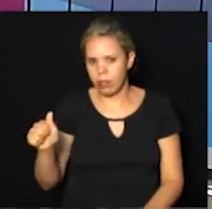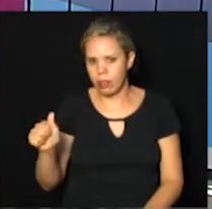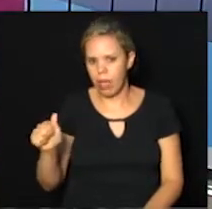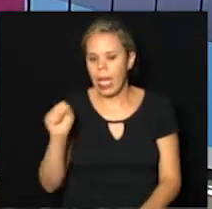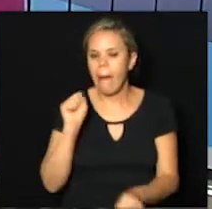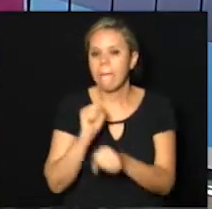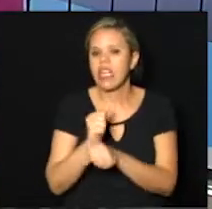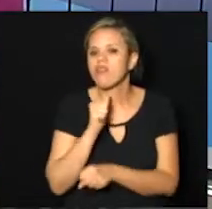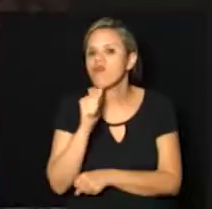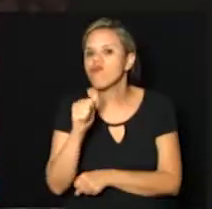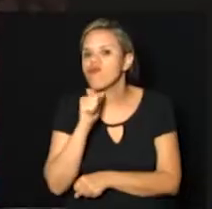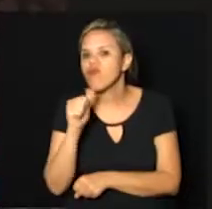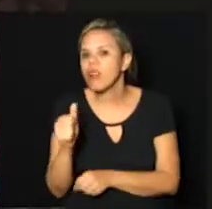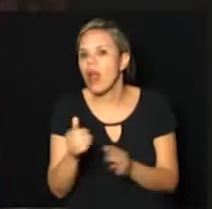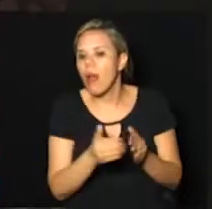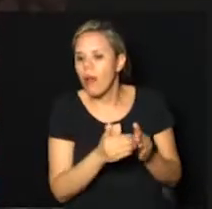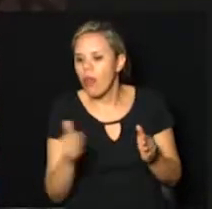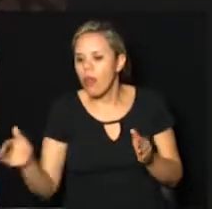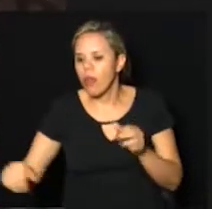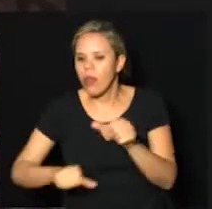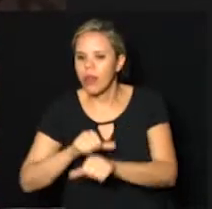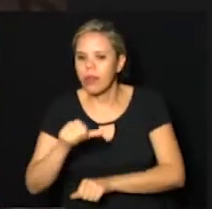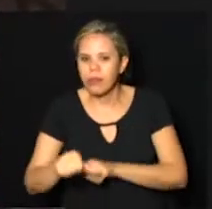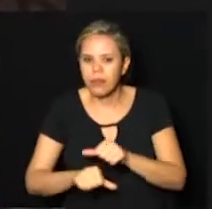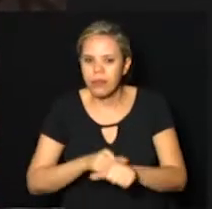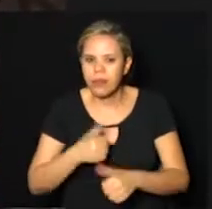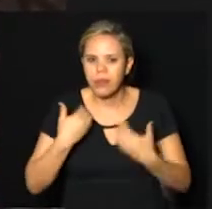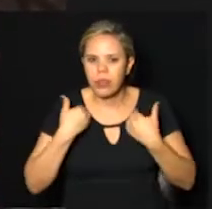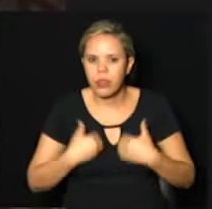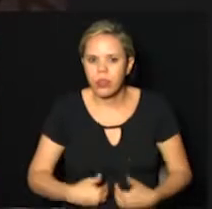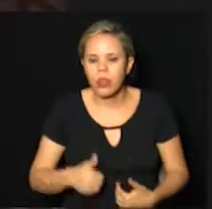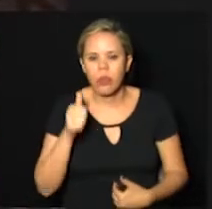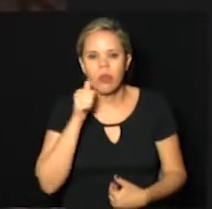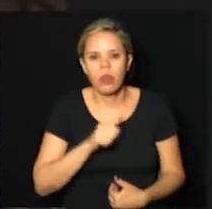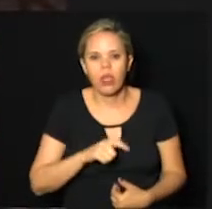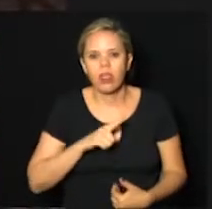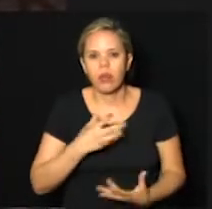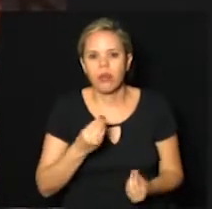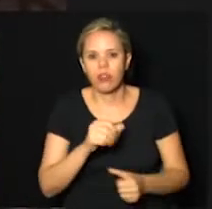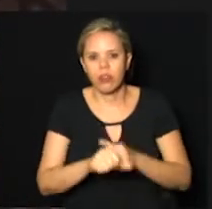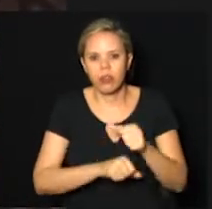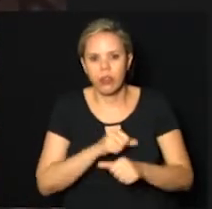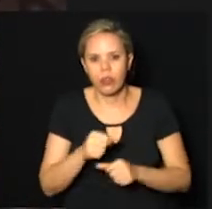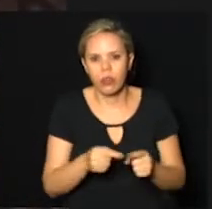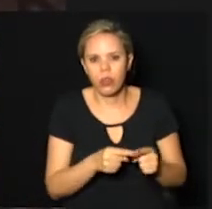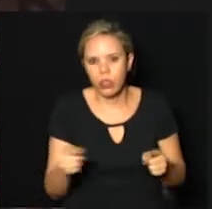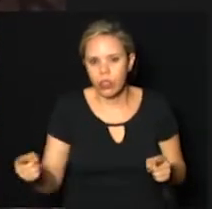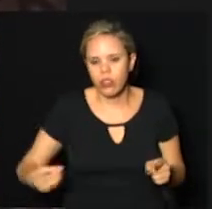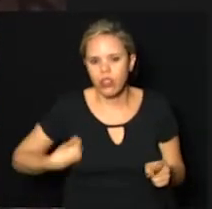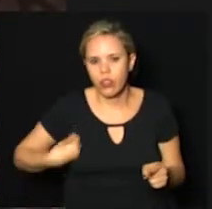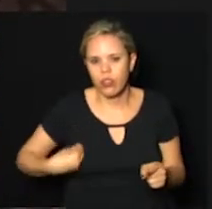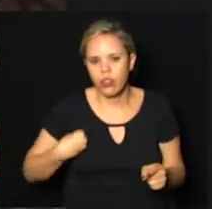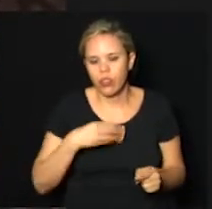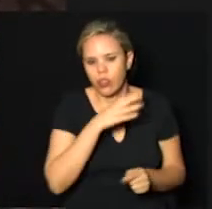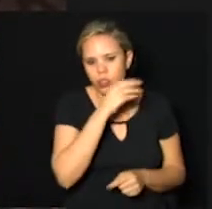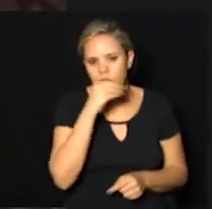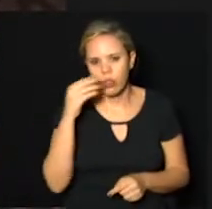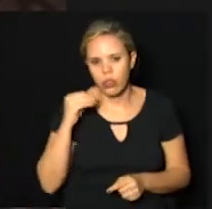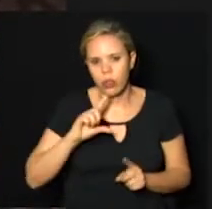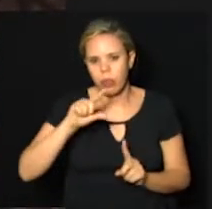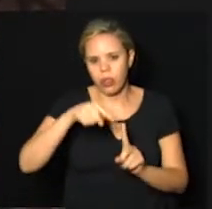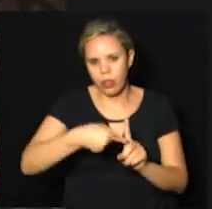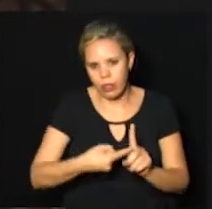Você falou muito bem, é um processo de transformação mesmo. A mulher tem grandes transformações durante a vida, né?